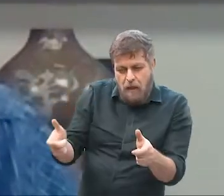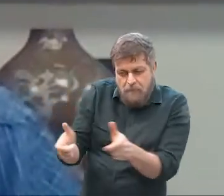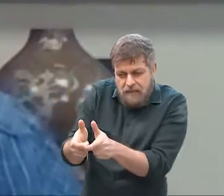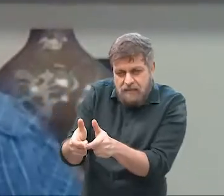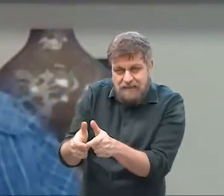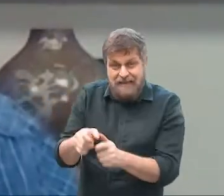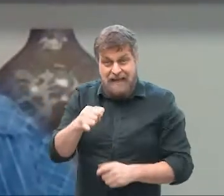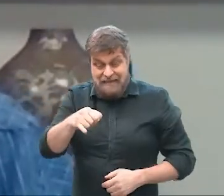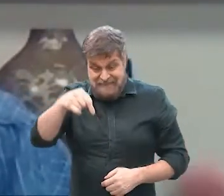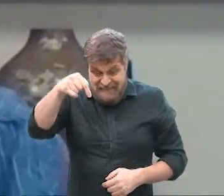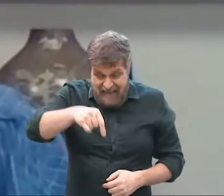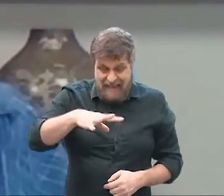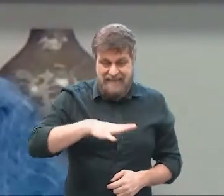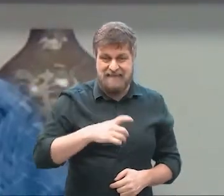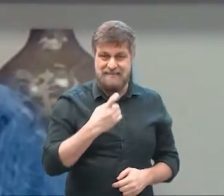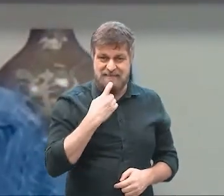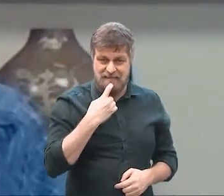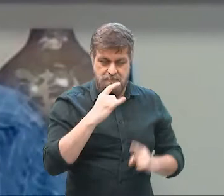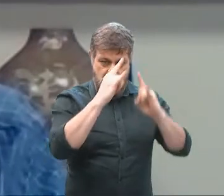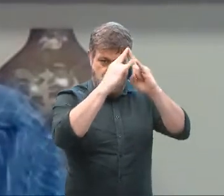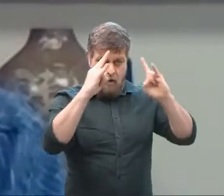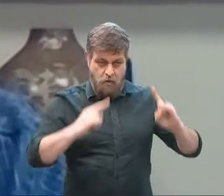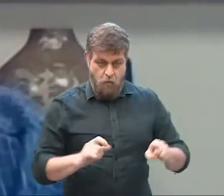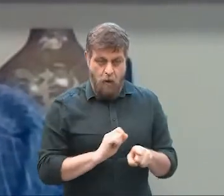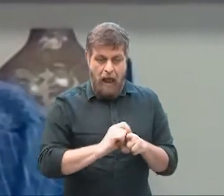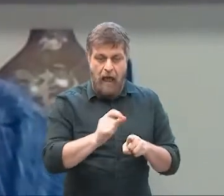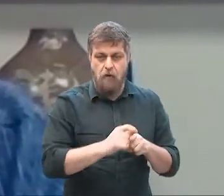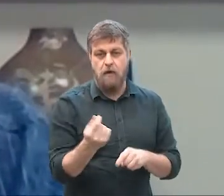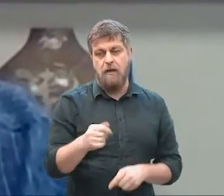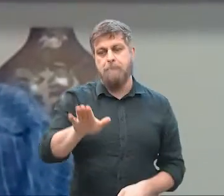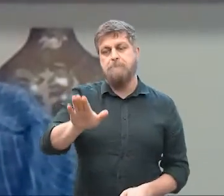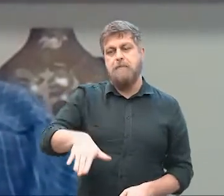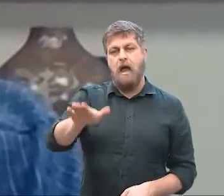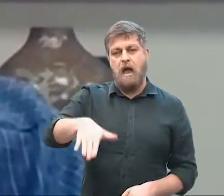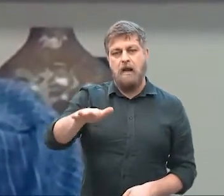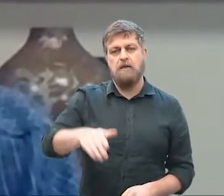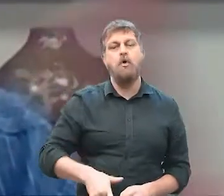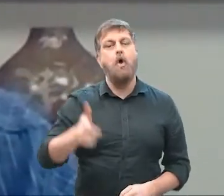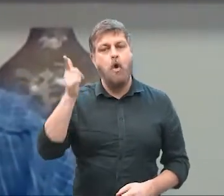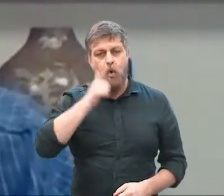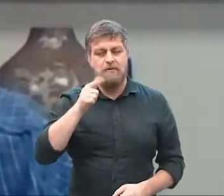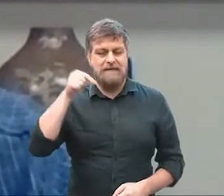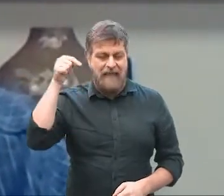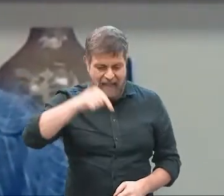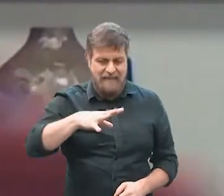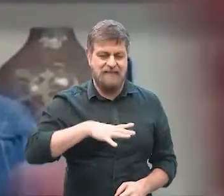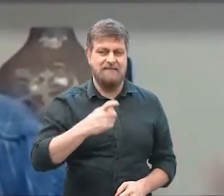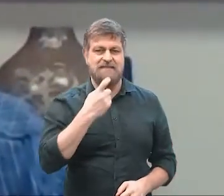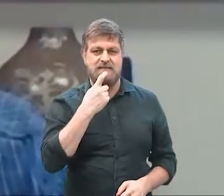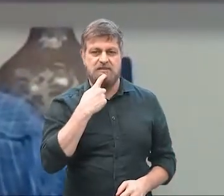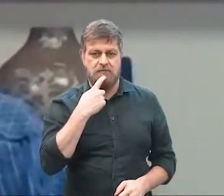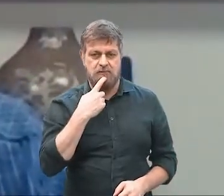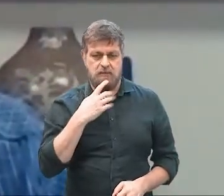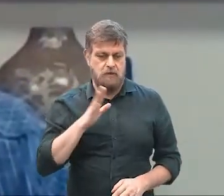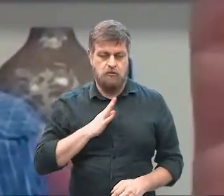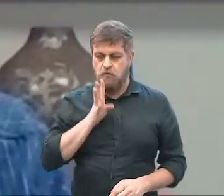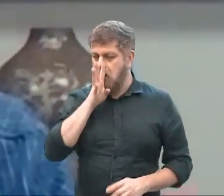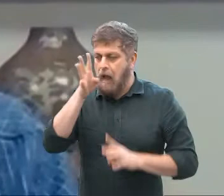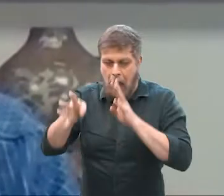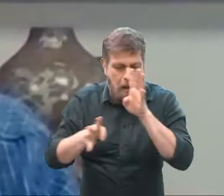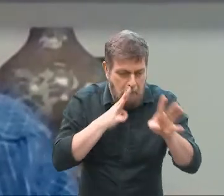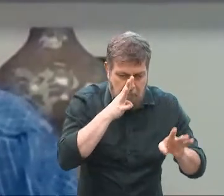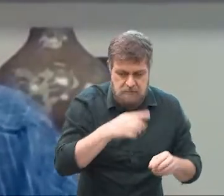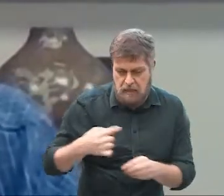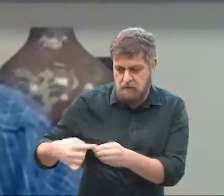as condições forem favoráveis, o empresário aluga em Campinas, sem demérito a essas cidades,